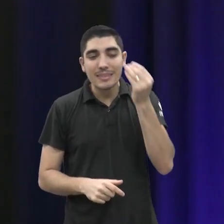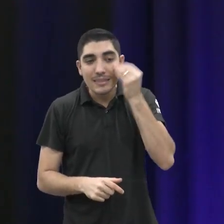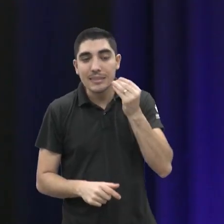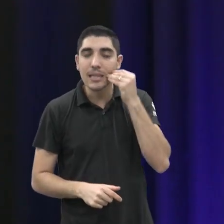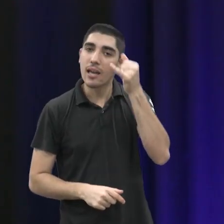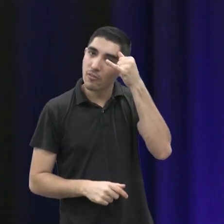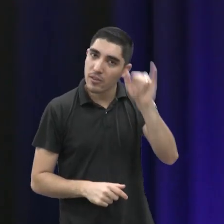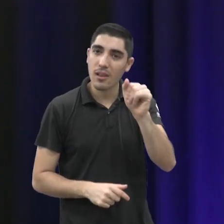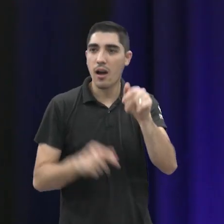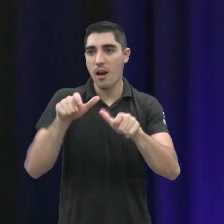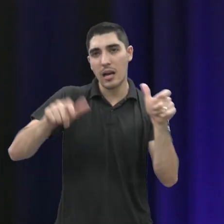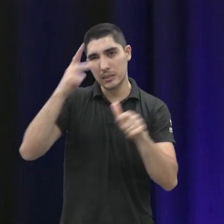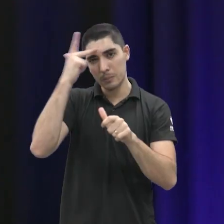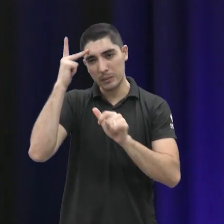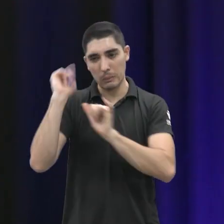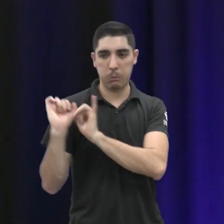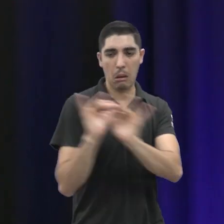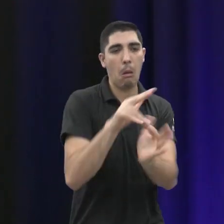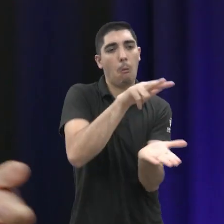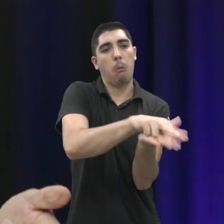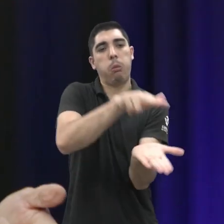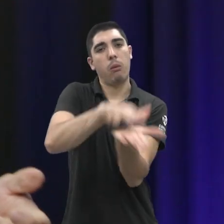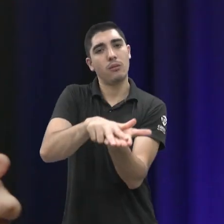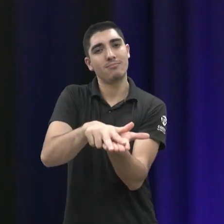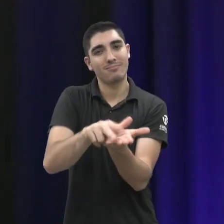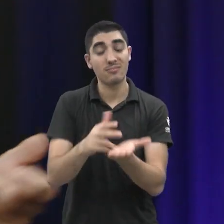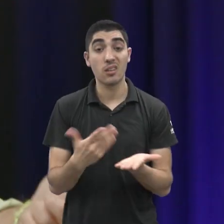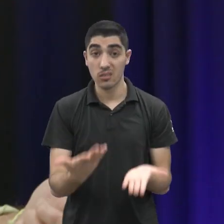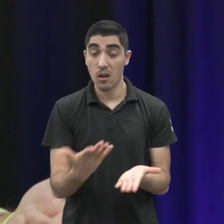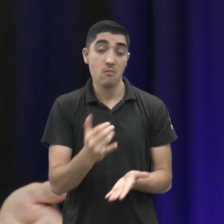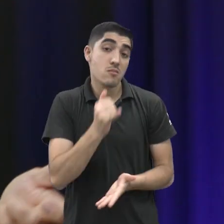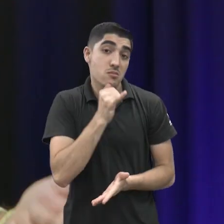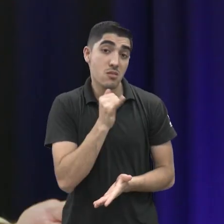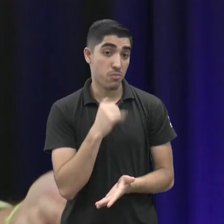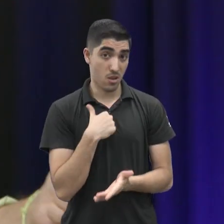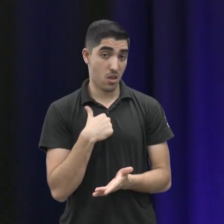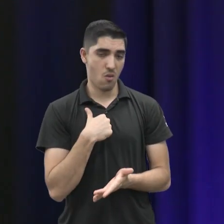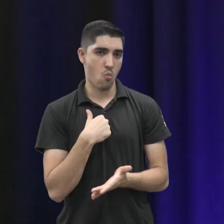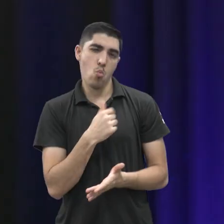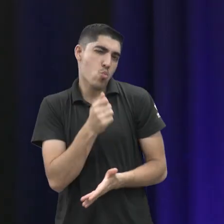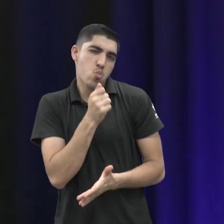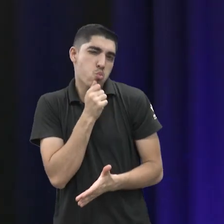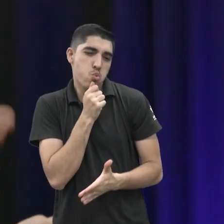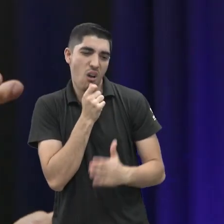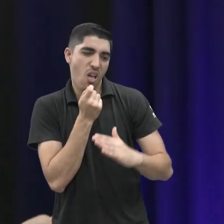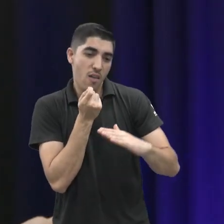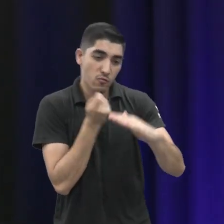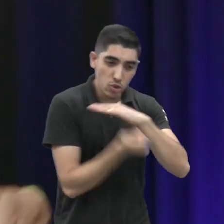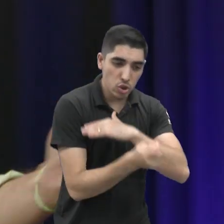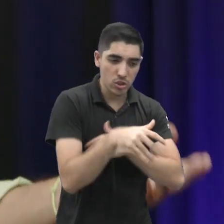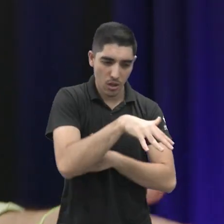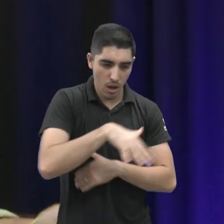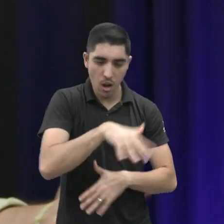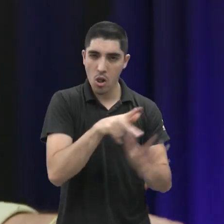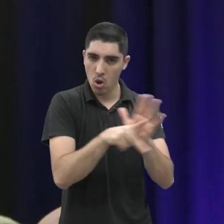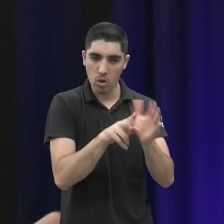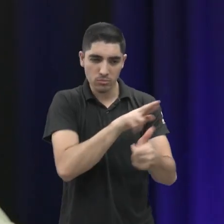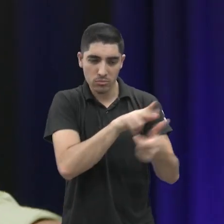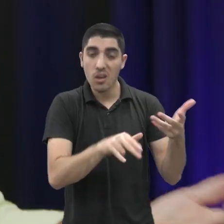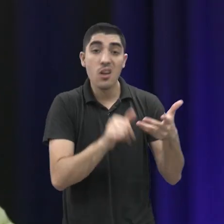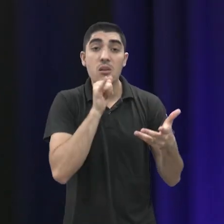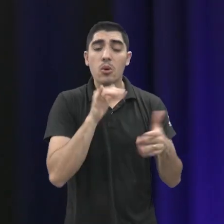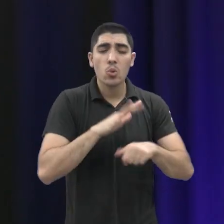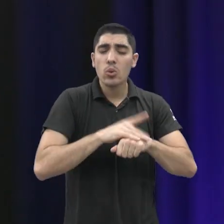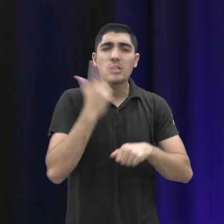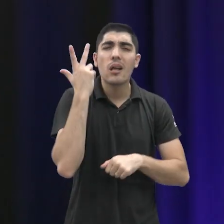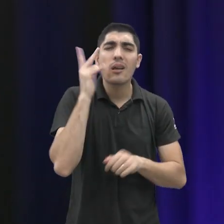evitar internação hospitalar. Se eu, por exemplo, não invisto adequadamente no saneamento e tenho, por exemplo, doenças simples como